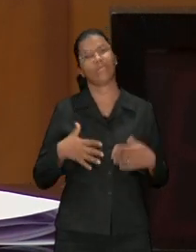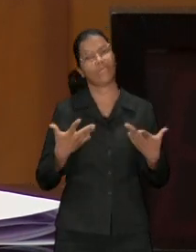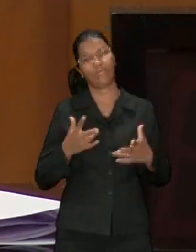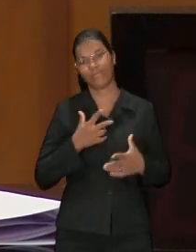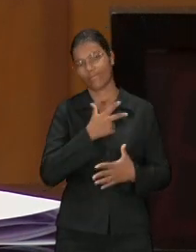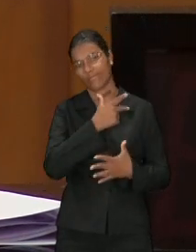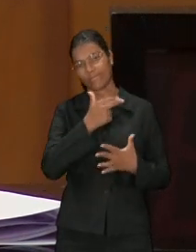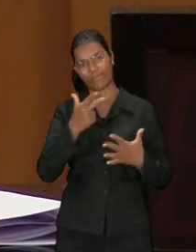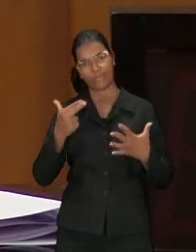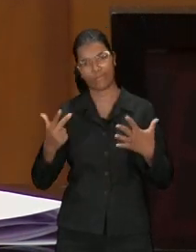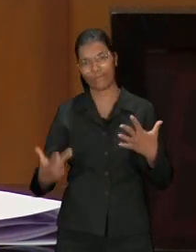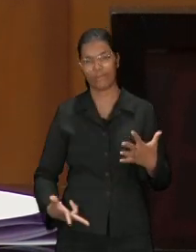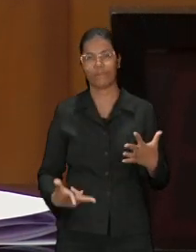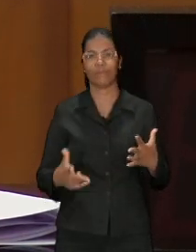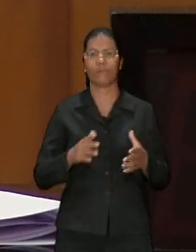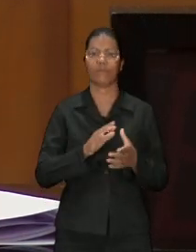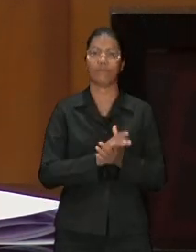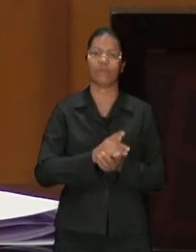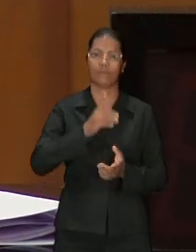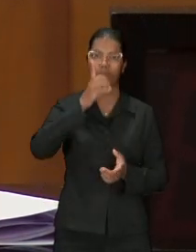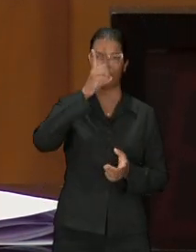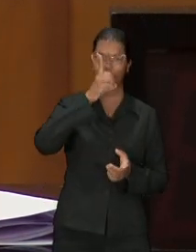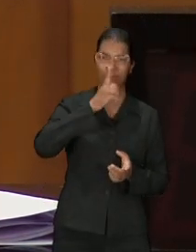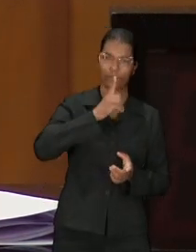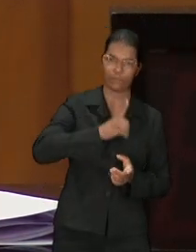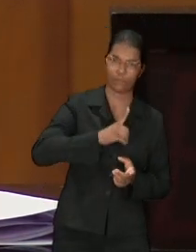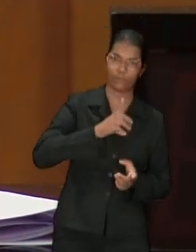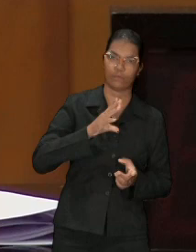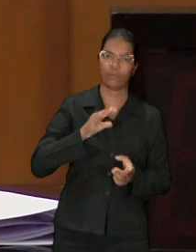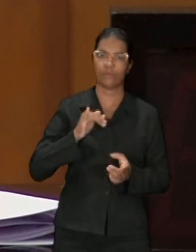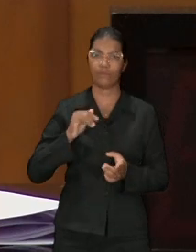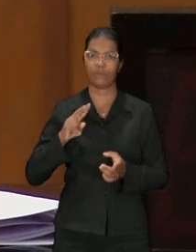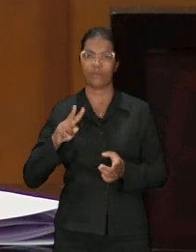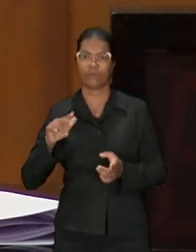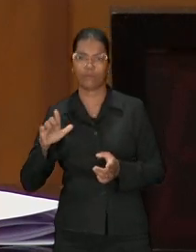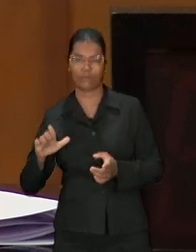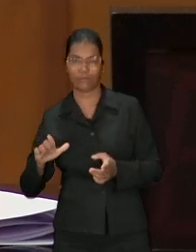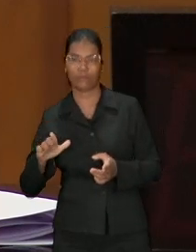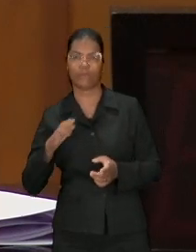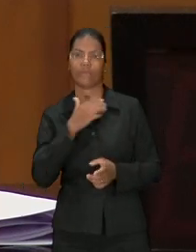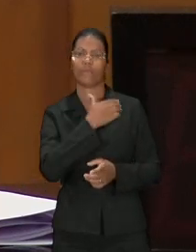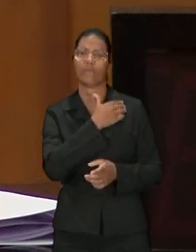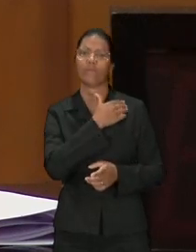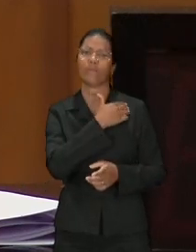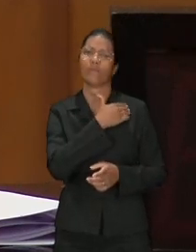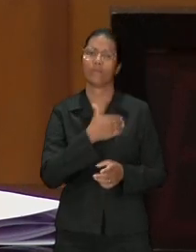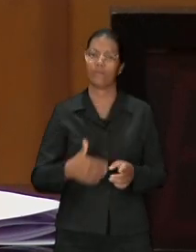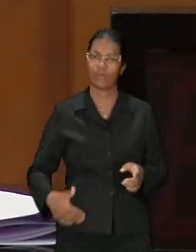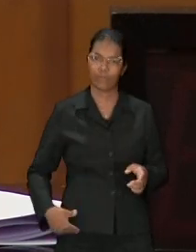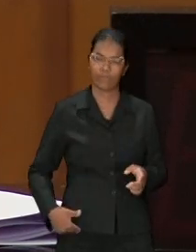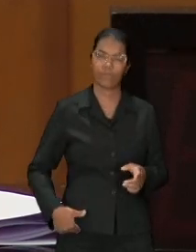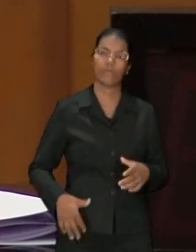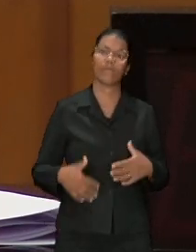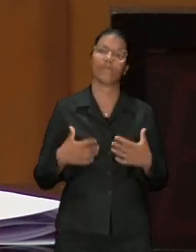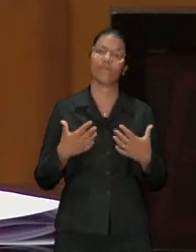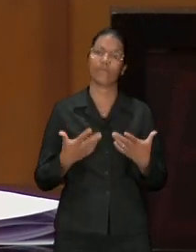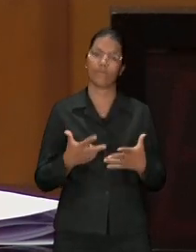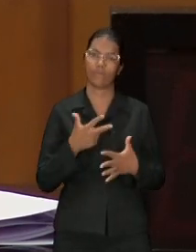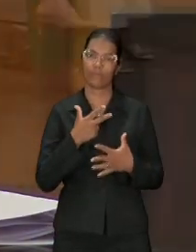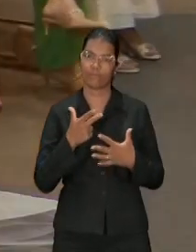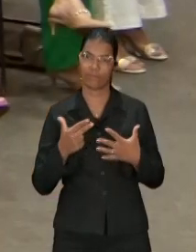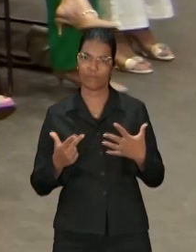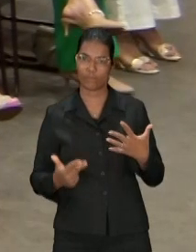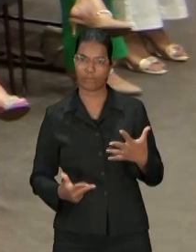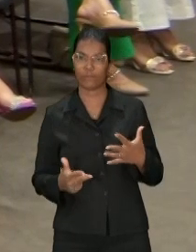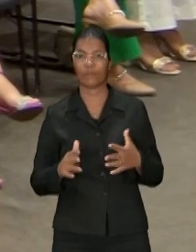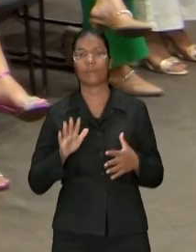direitos civis, políticos e sociais. Mas este é um dos lados da moeda. Cidadania pressupõe também